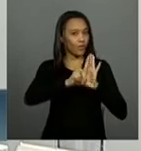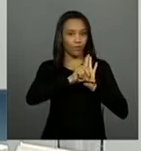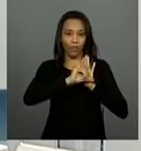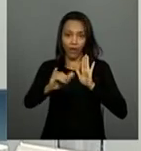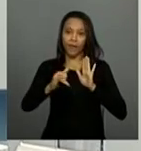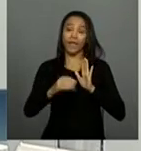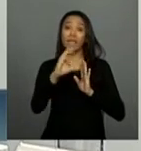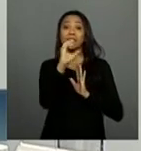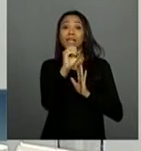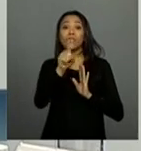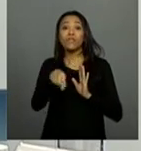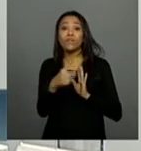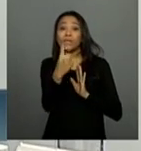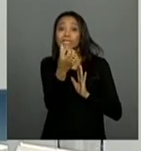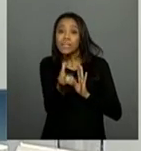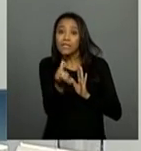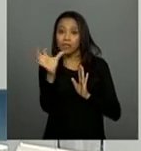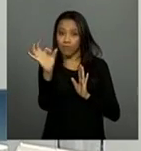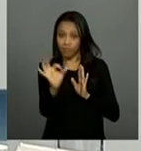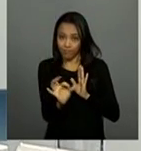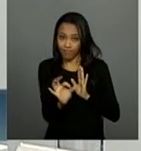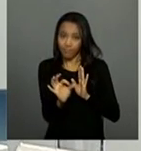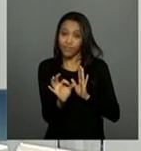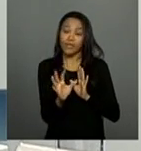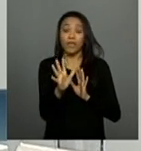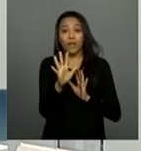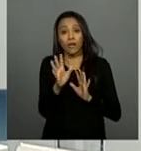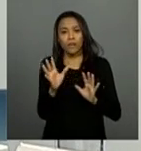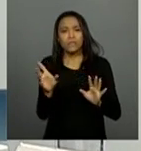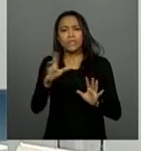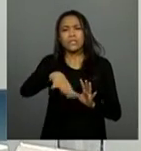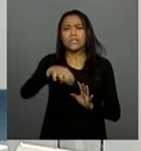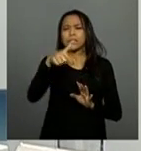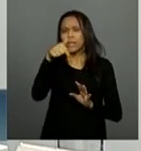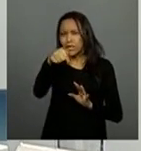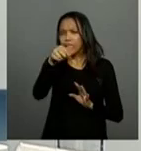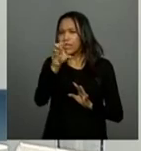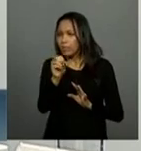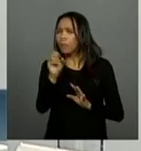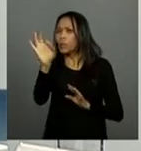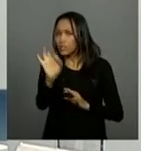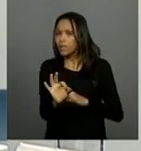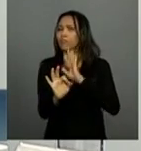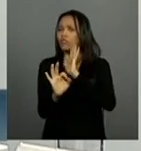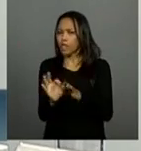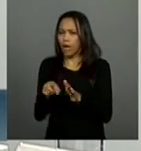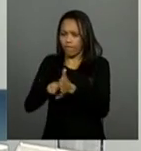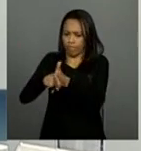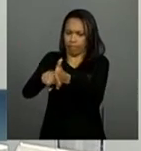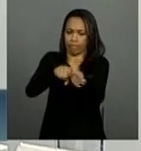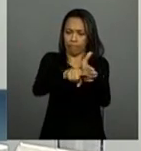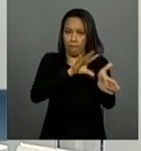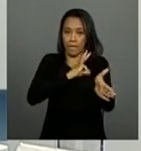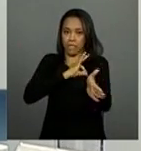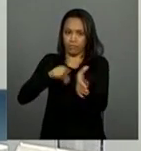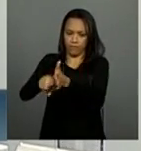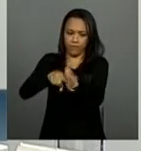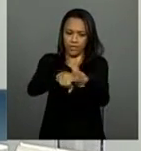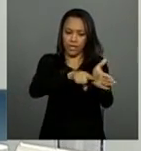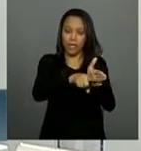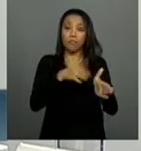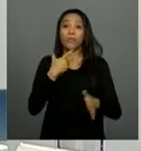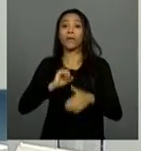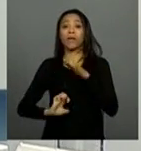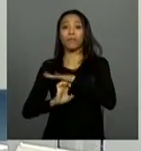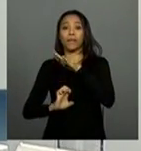monitoramento é 0,16%, dos quais cerca de 70% já fiscalizados pelo IBAMA e autuados. E o perfil que nós